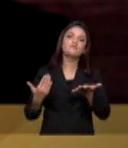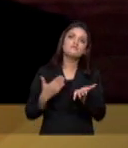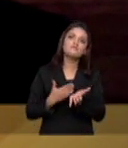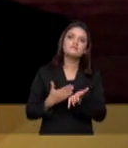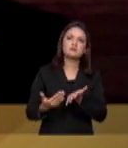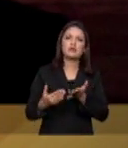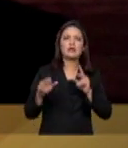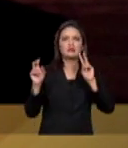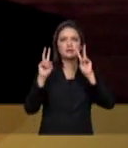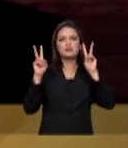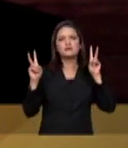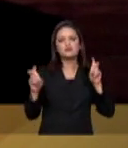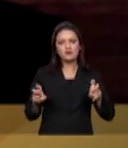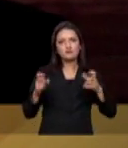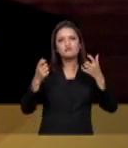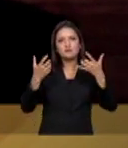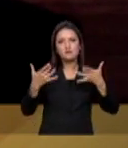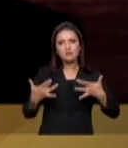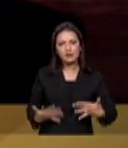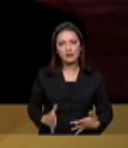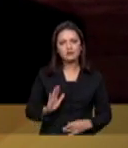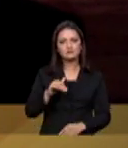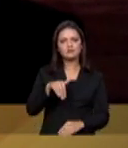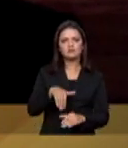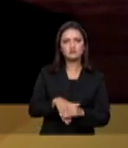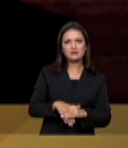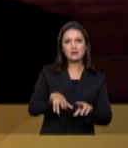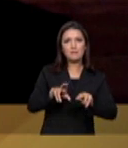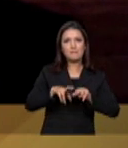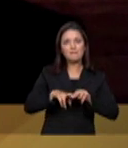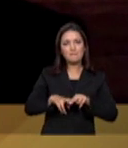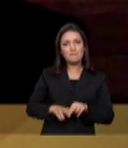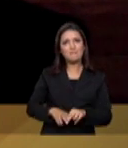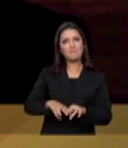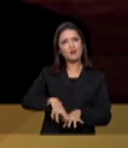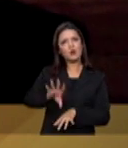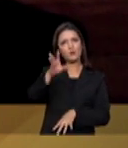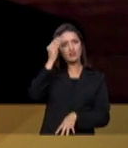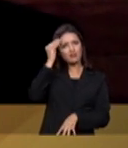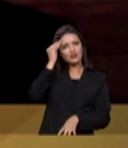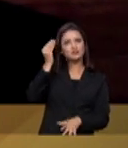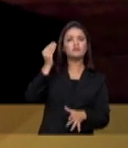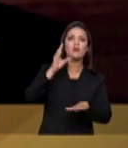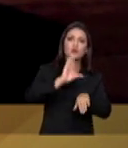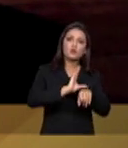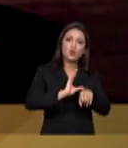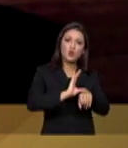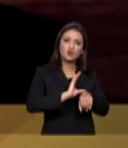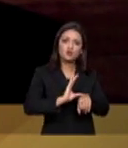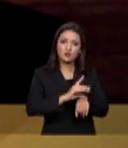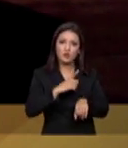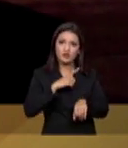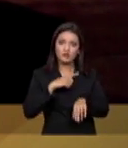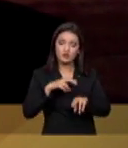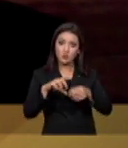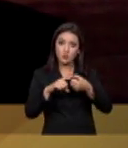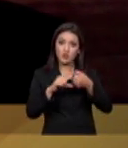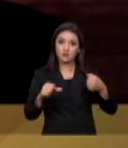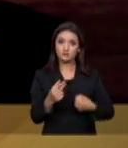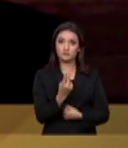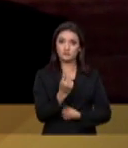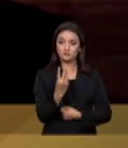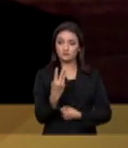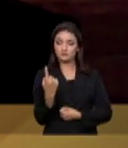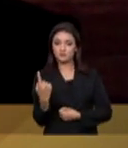do tema a luz da hermenêutica constitucionalmente adequada do artigo